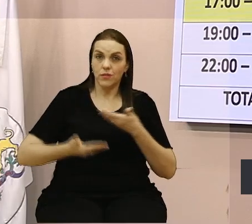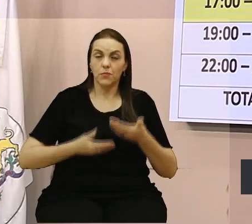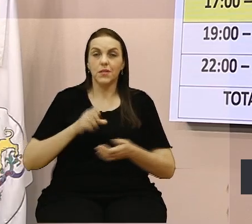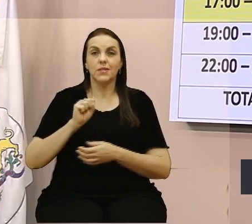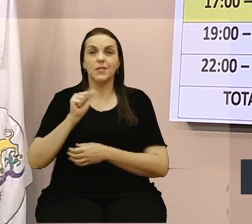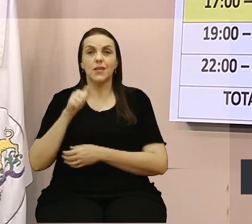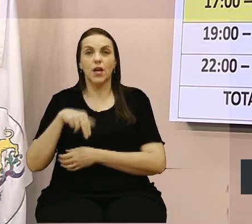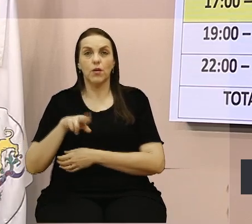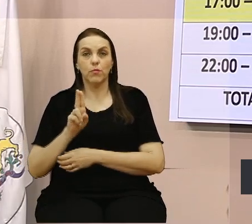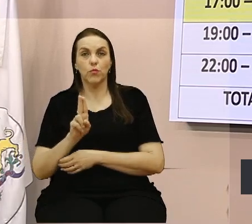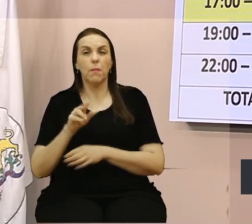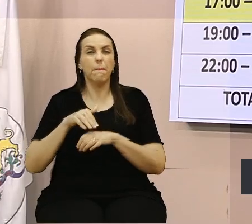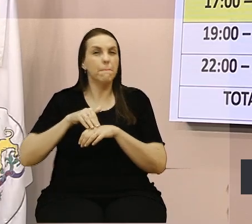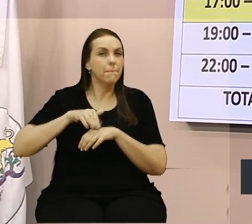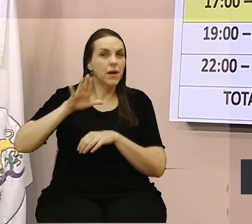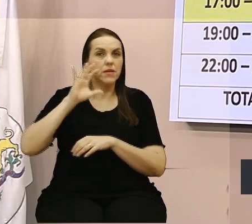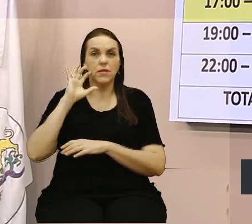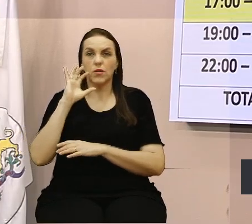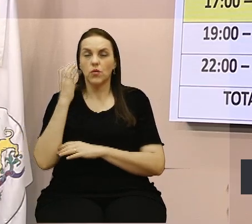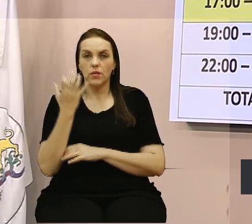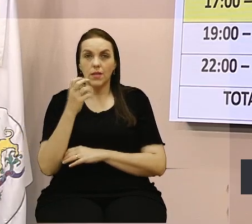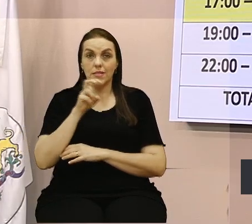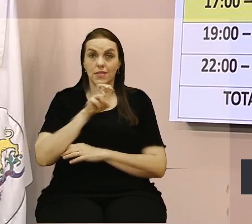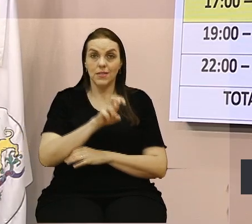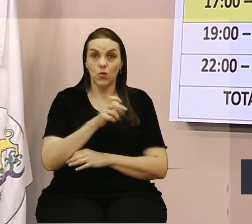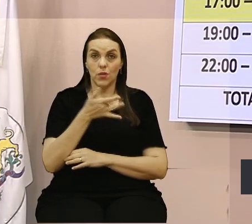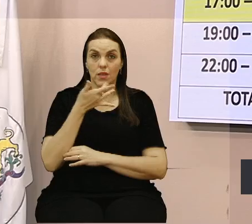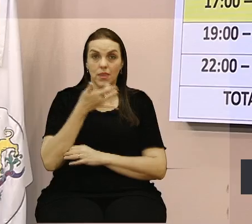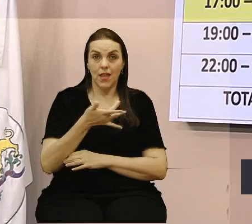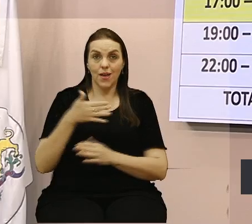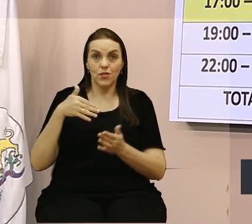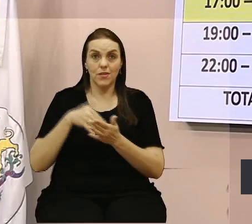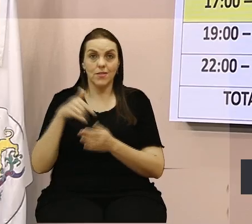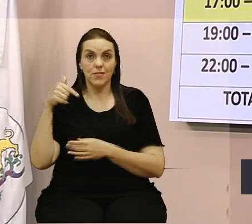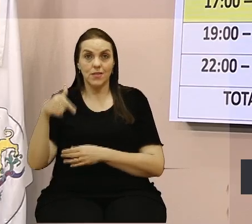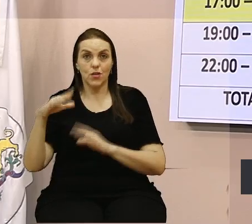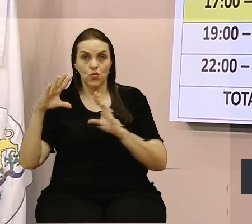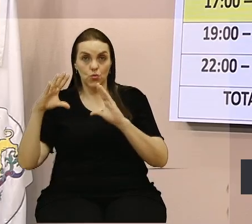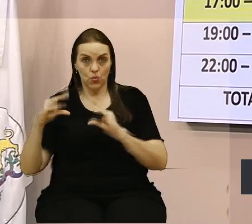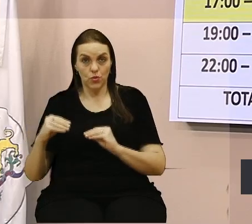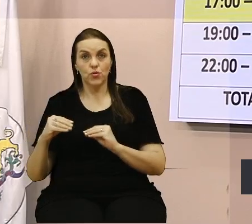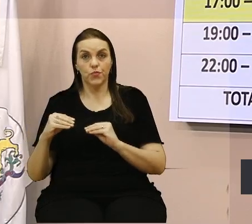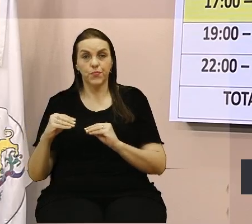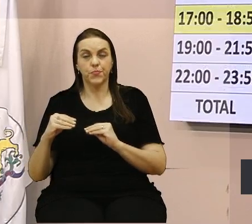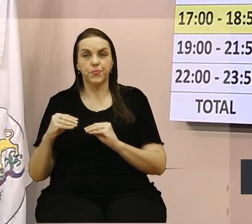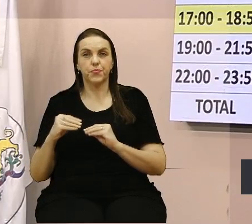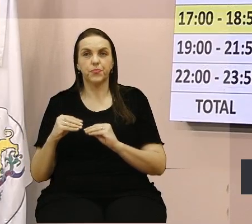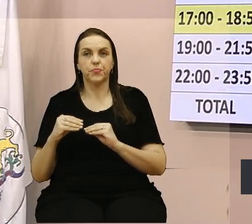então o horário de maior incidência é das 5 da tarde às 7 horas da noite, né?